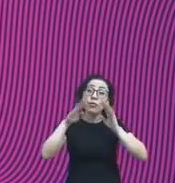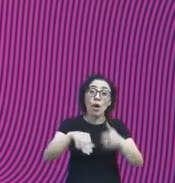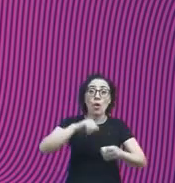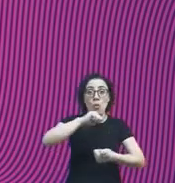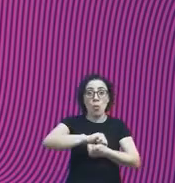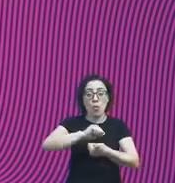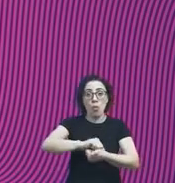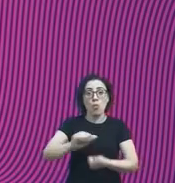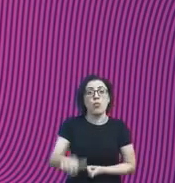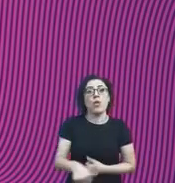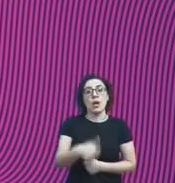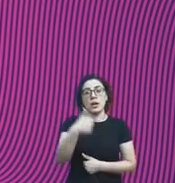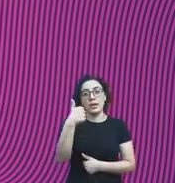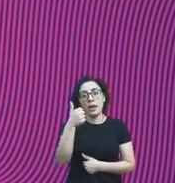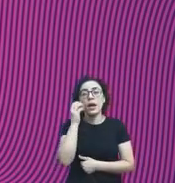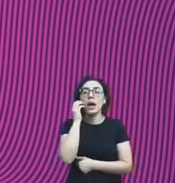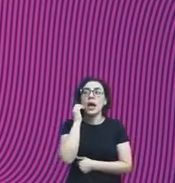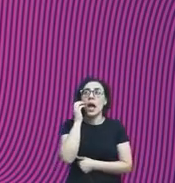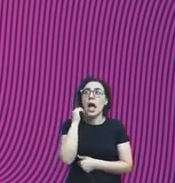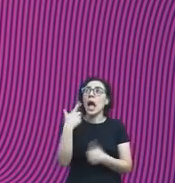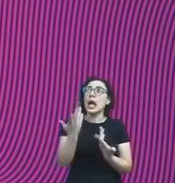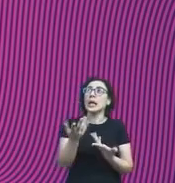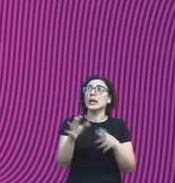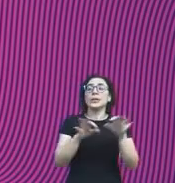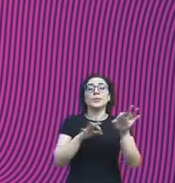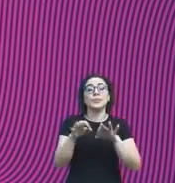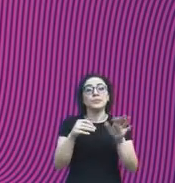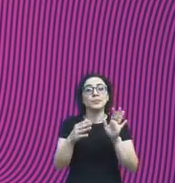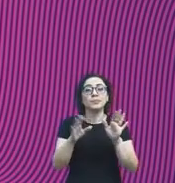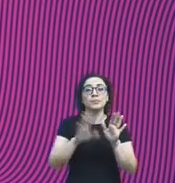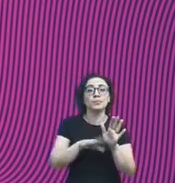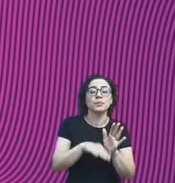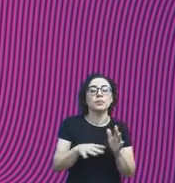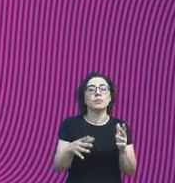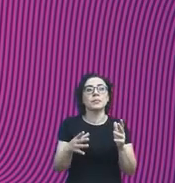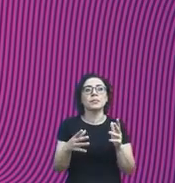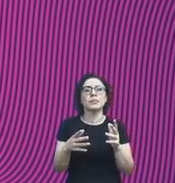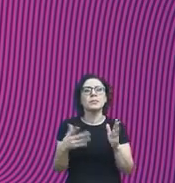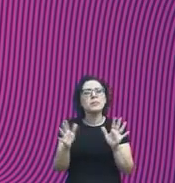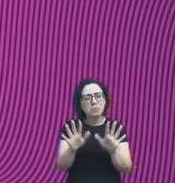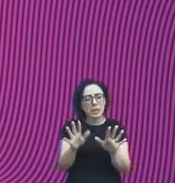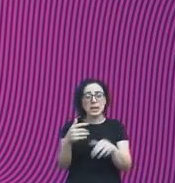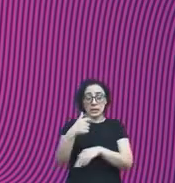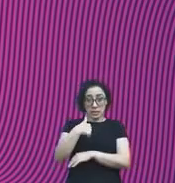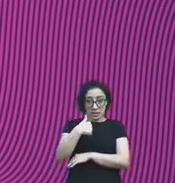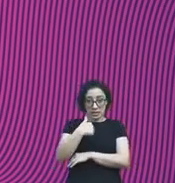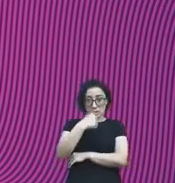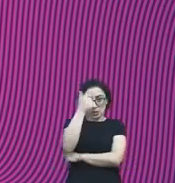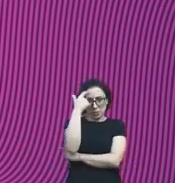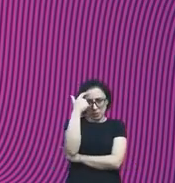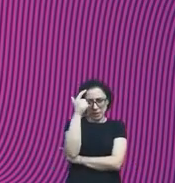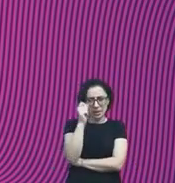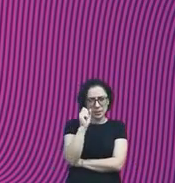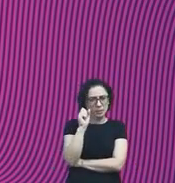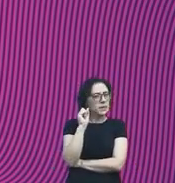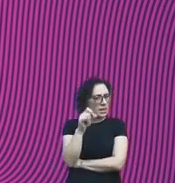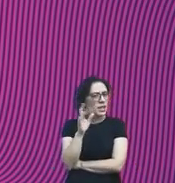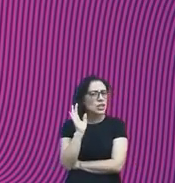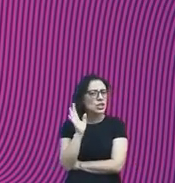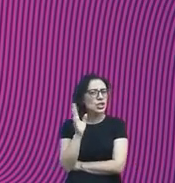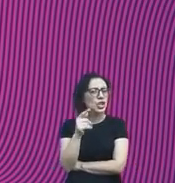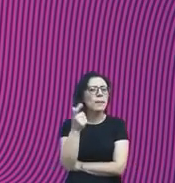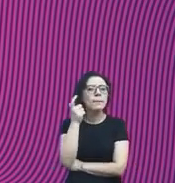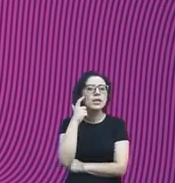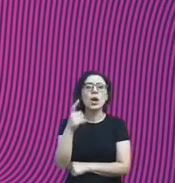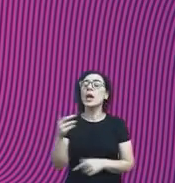da promoção e da prevenção. Eu, às vezes, fico me perguntando se já houve alguém que aparecesse dizendo: eu sou contra a promoção, sou contra